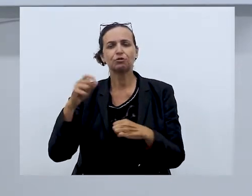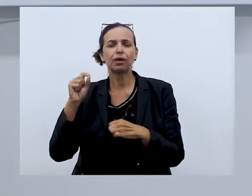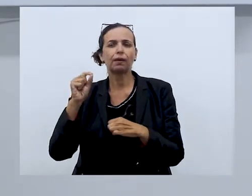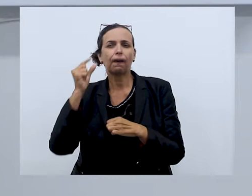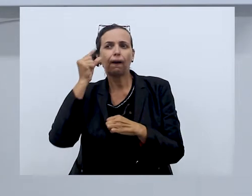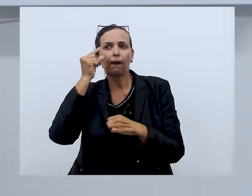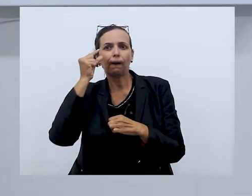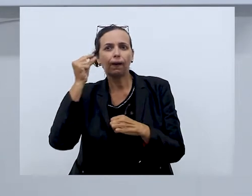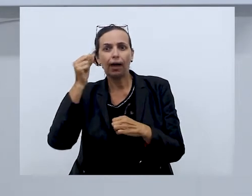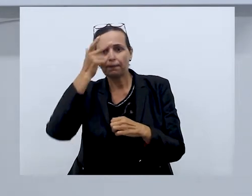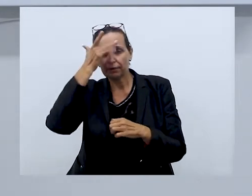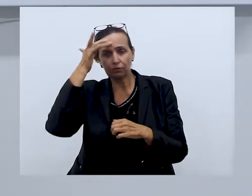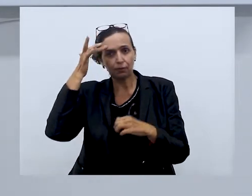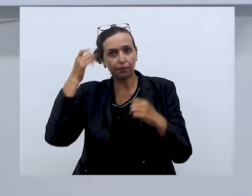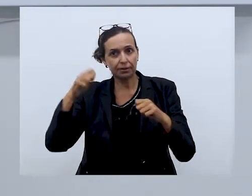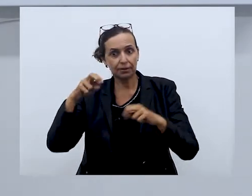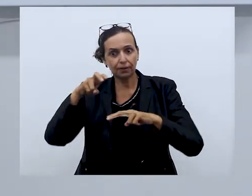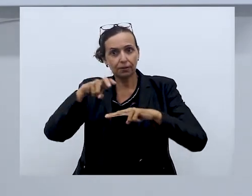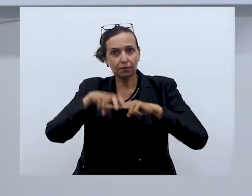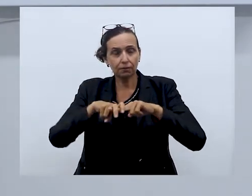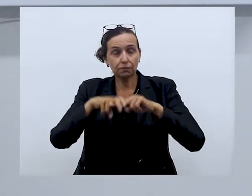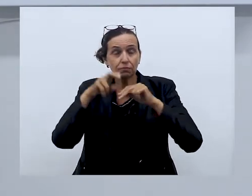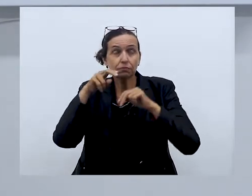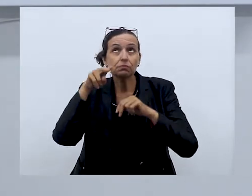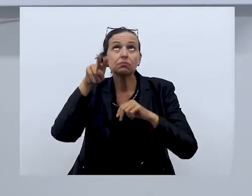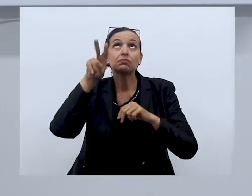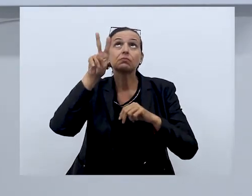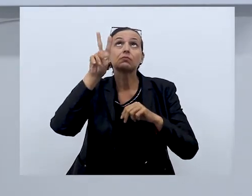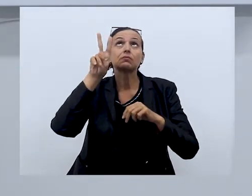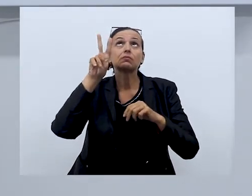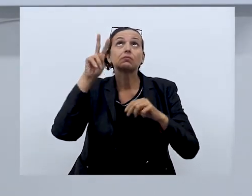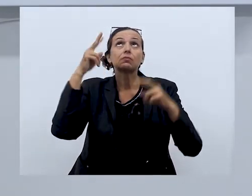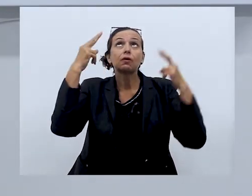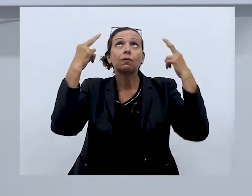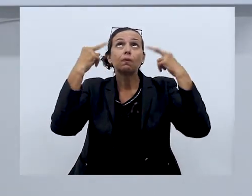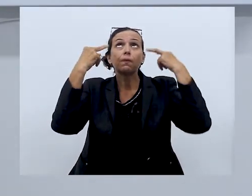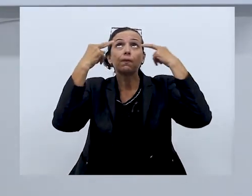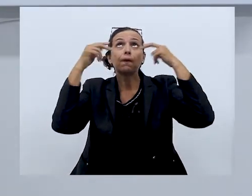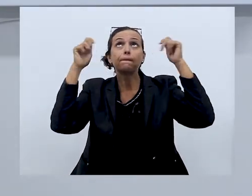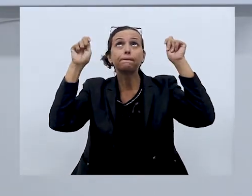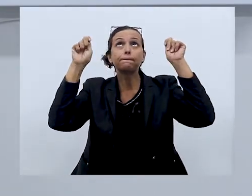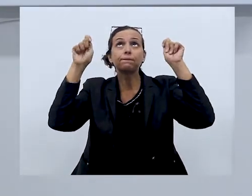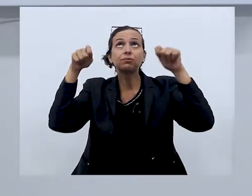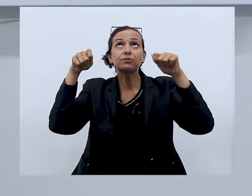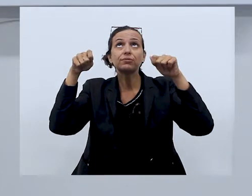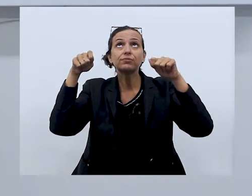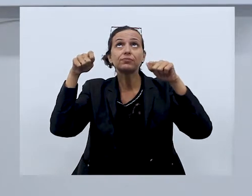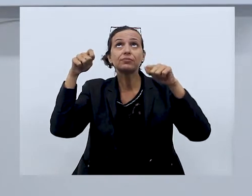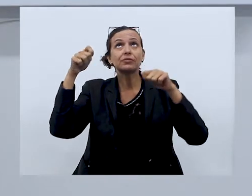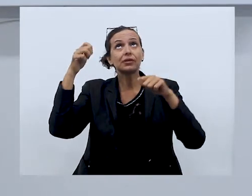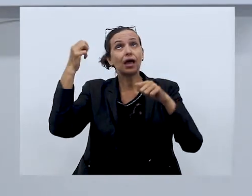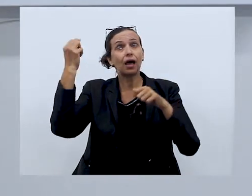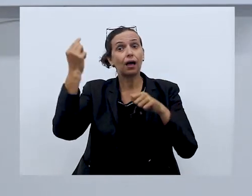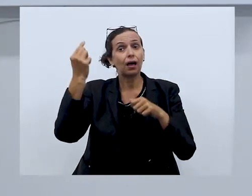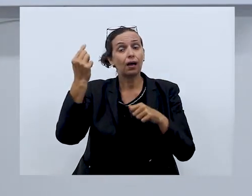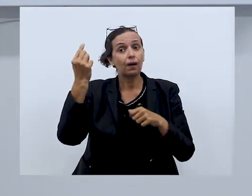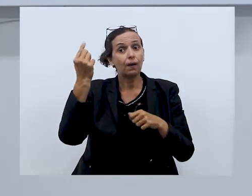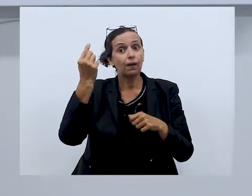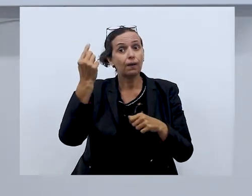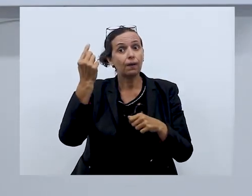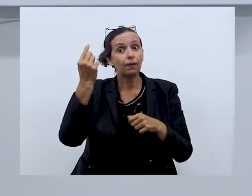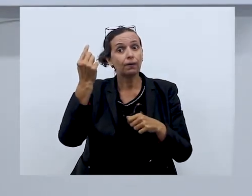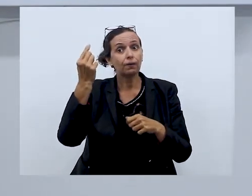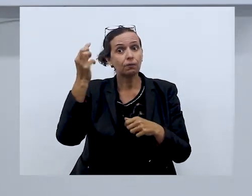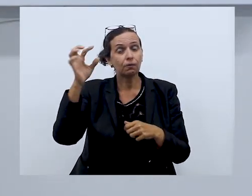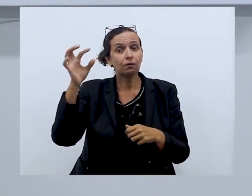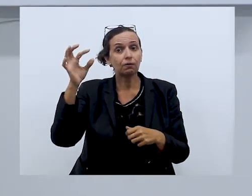Para tentarmos retirar, é necessário que a pessoa se sente, olhe para cima, para que podemos ter uma boa observação do objeto e